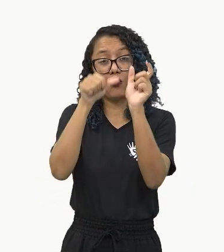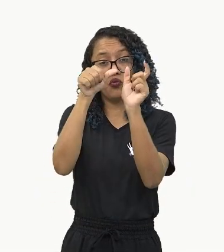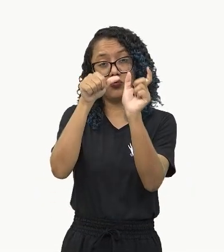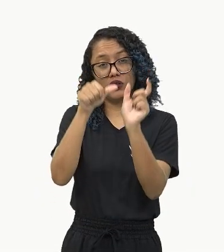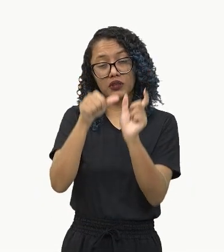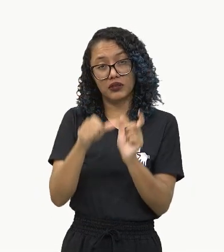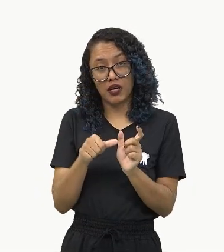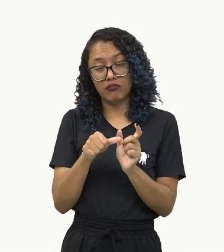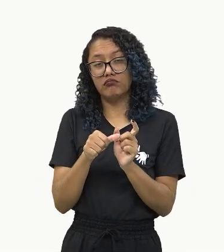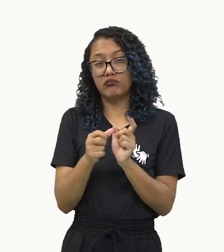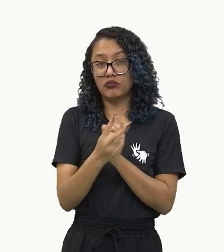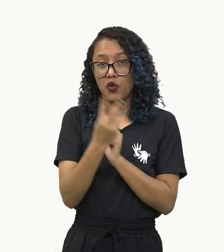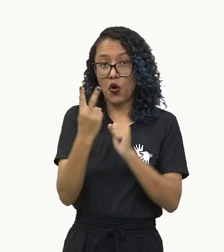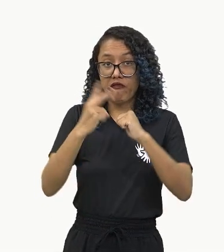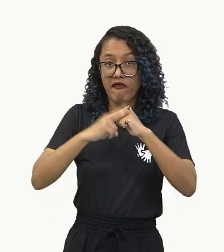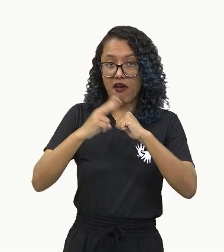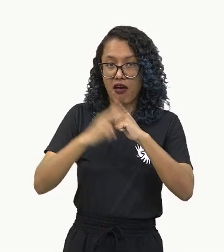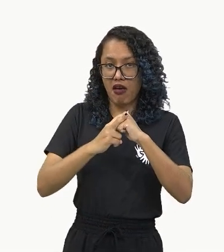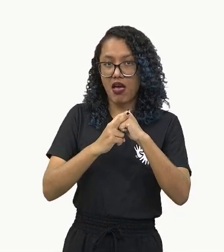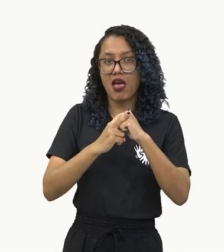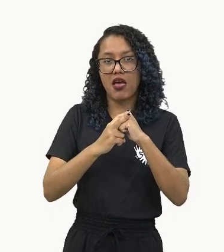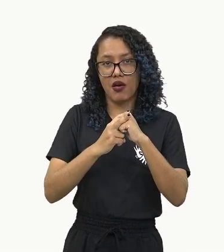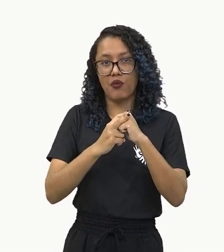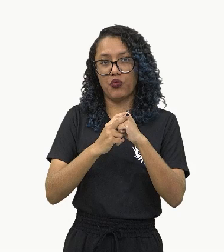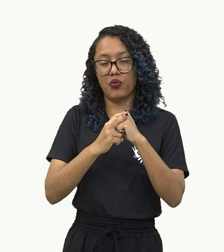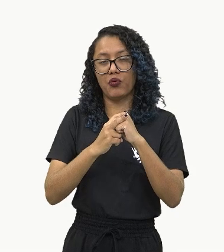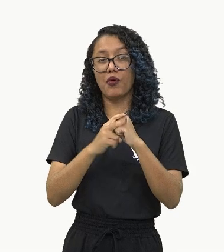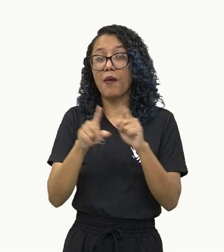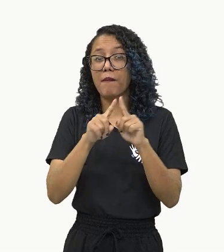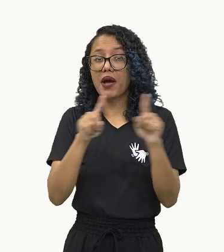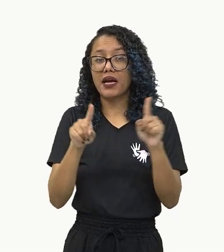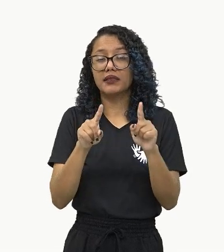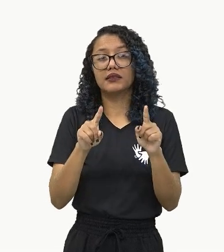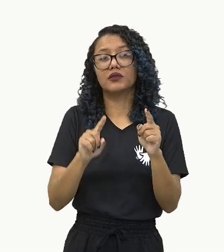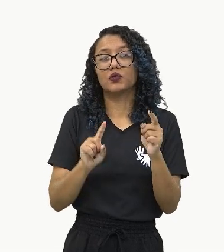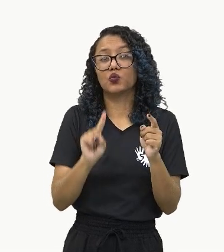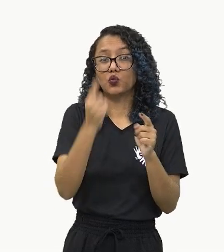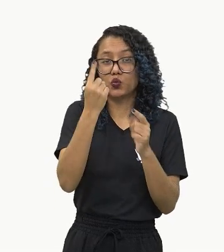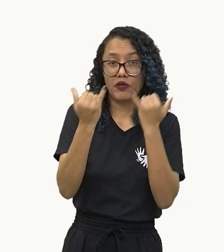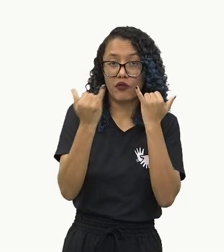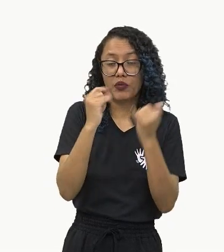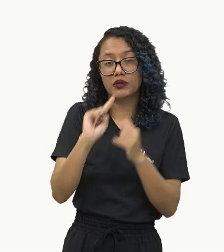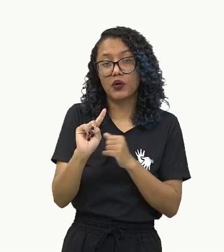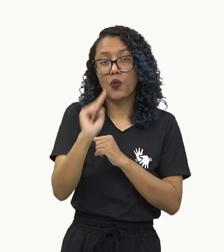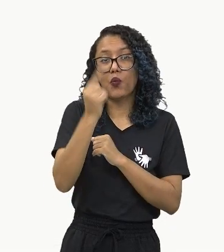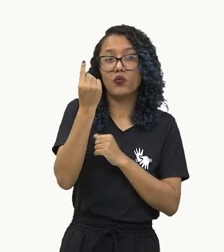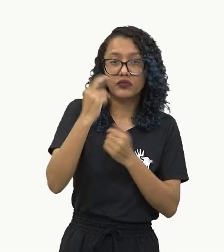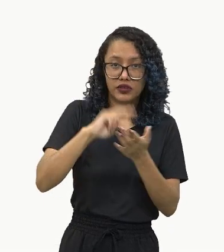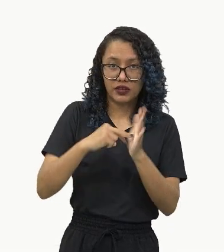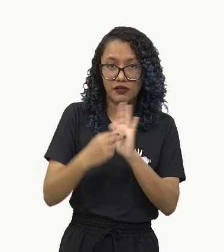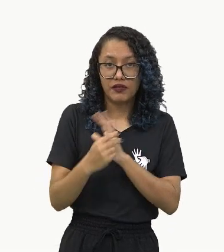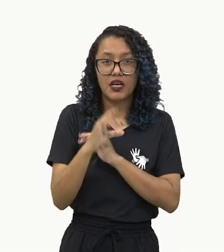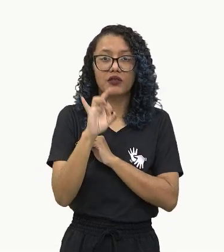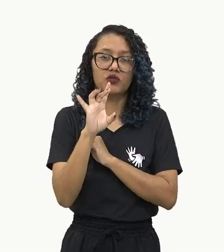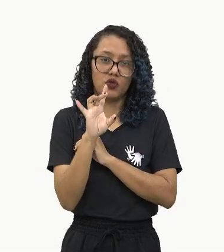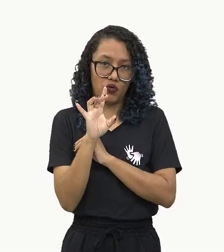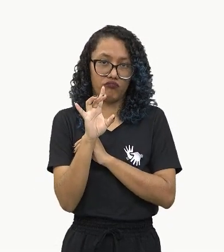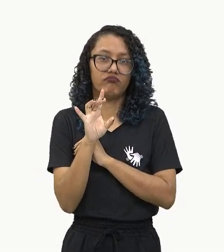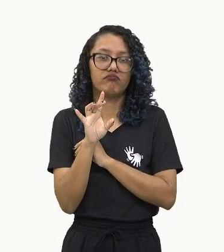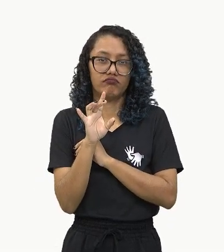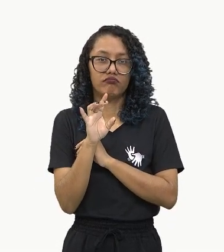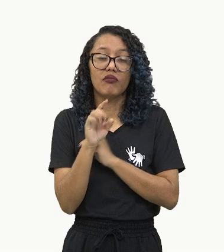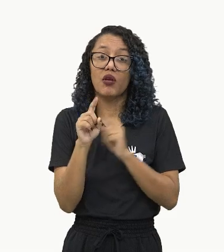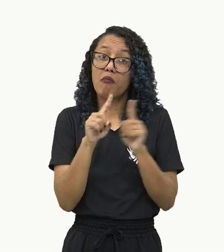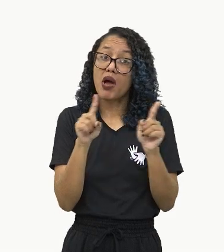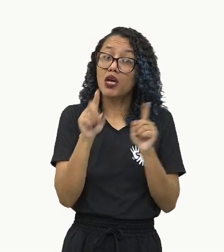verbos, formando um só sentido, uma só informação. Tá certo? Então, peço